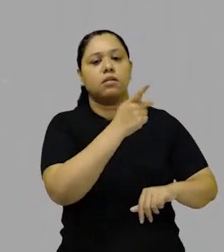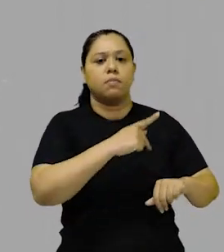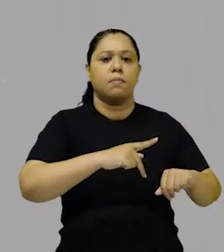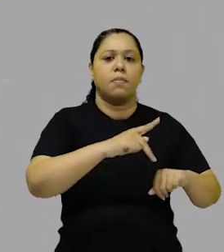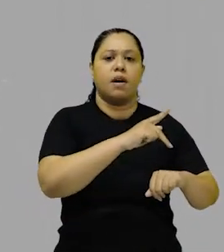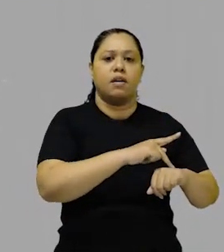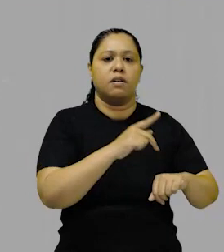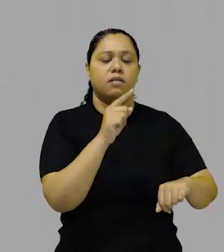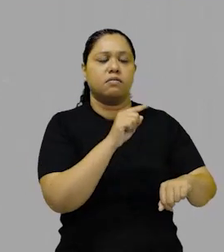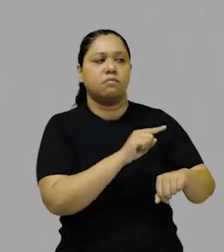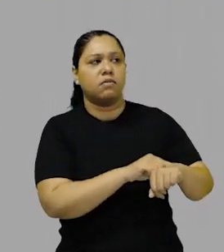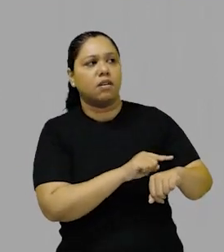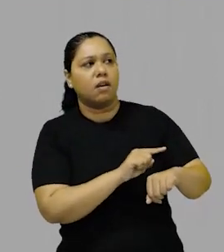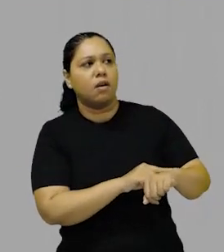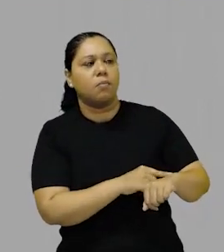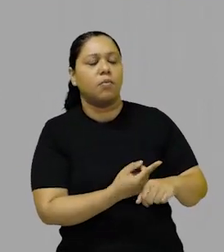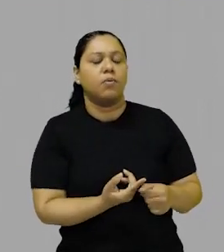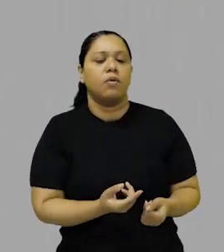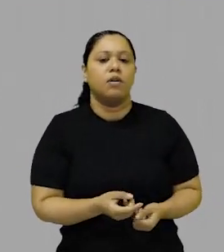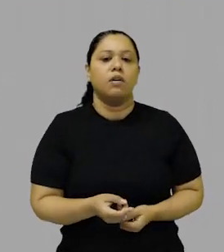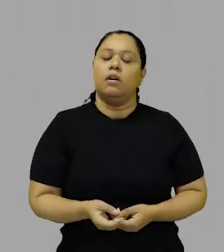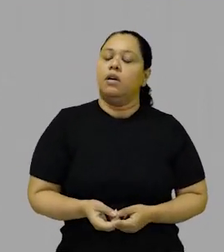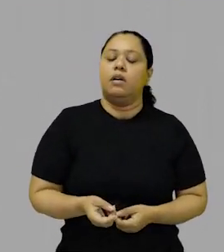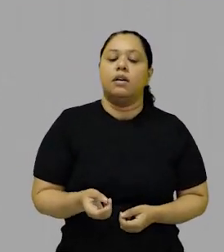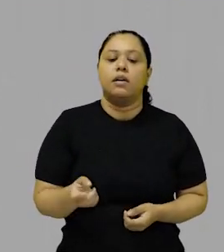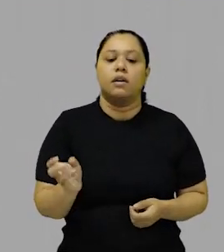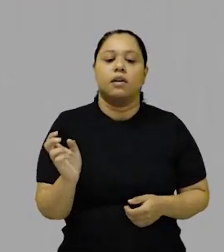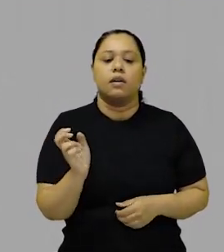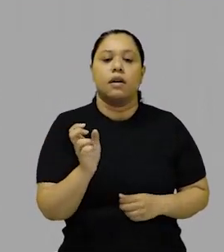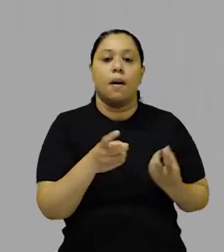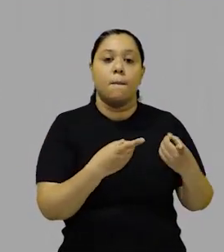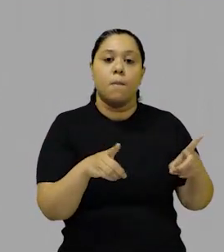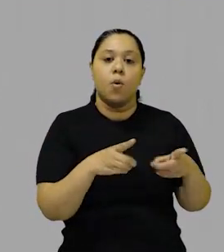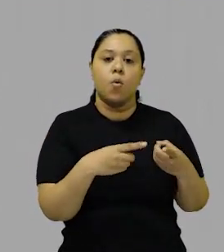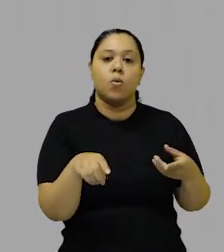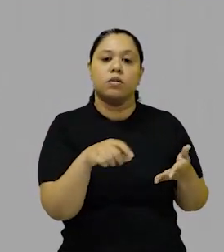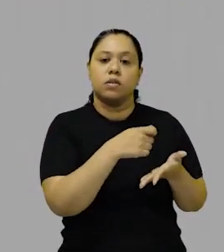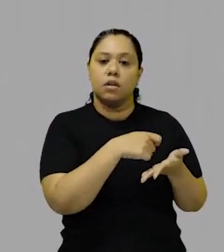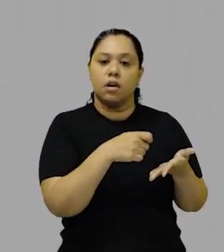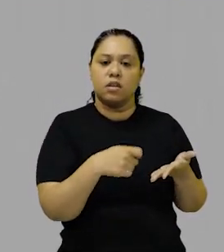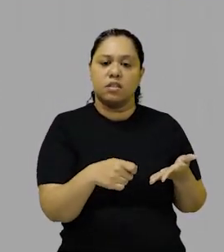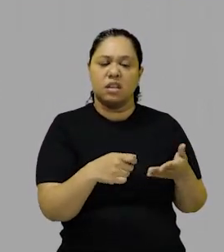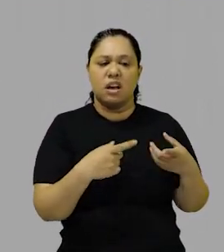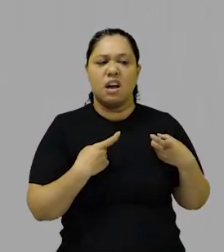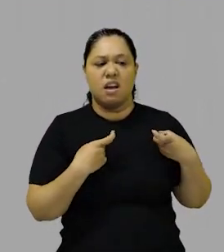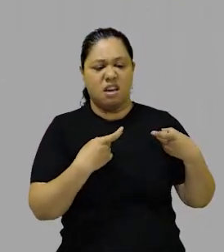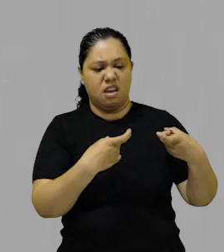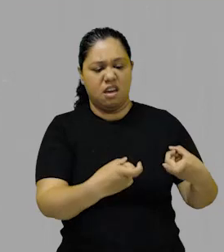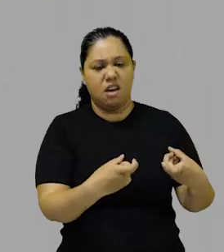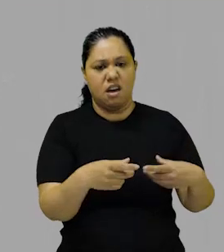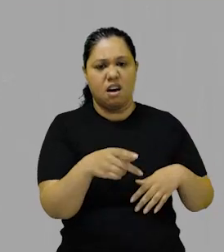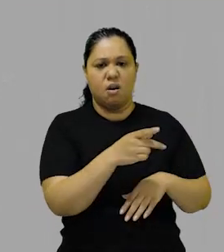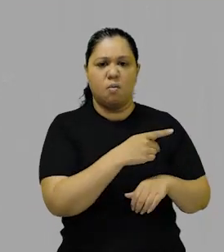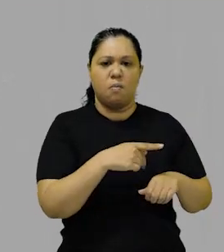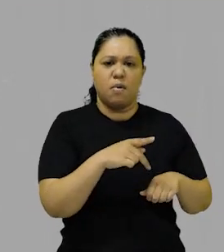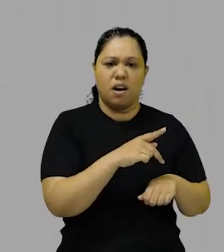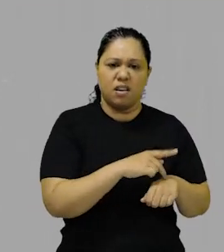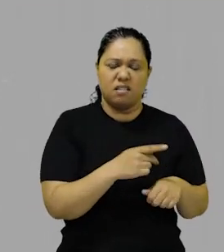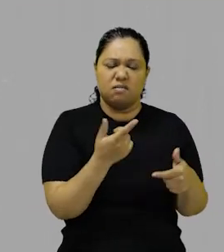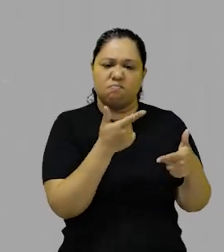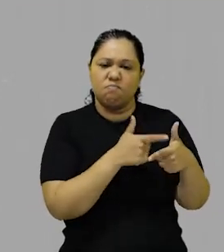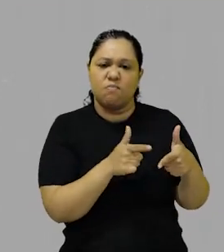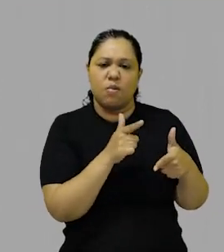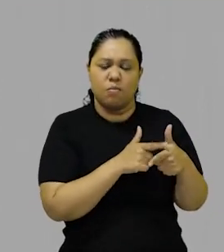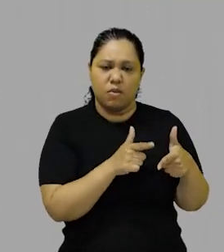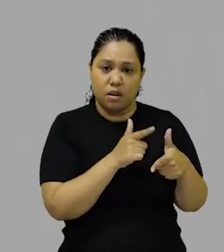naquela época, naquele momento em que aquela música foi escrita? Estava acontecendo alguma guerra? O país estava envolvido em alguma